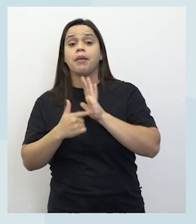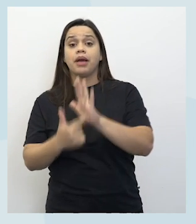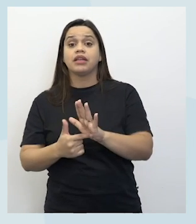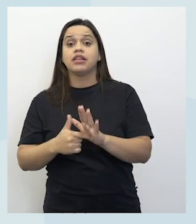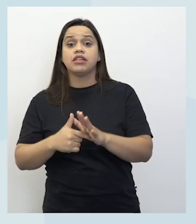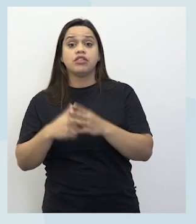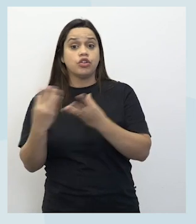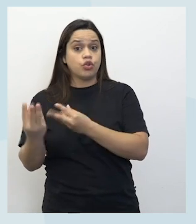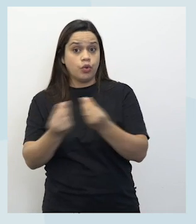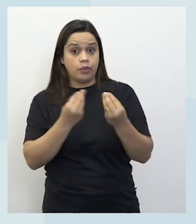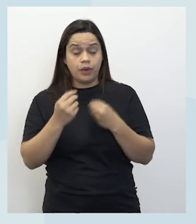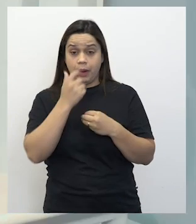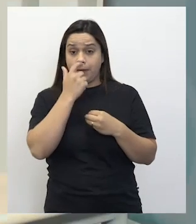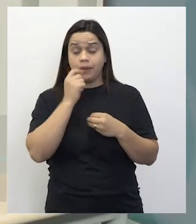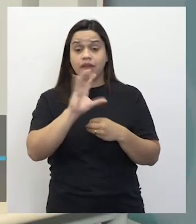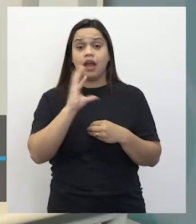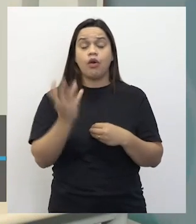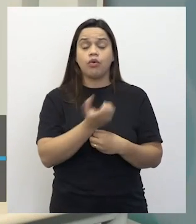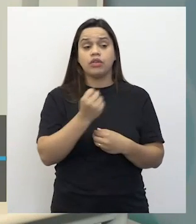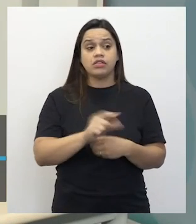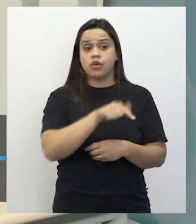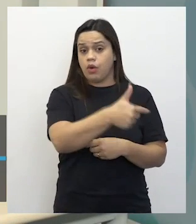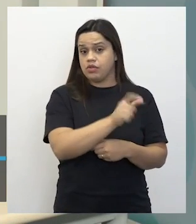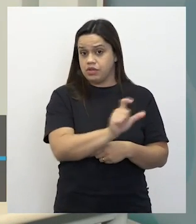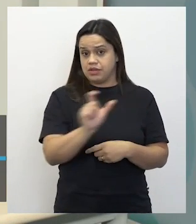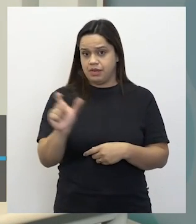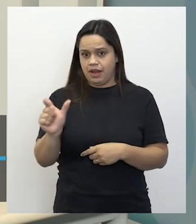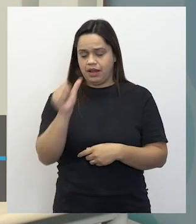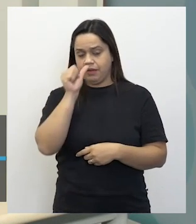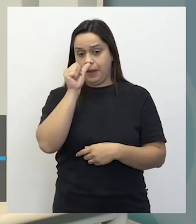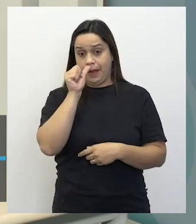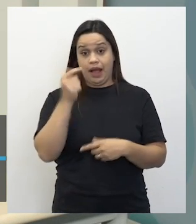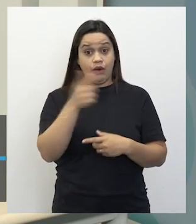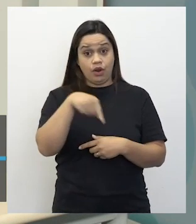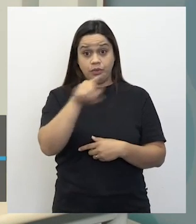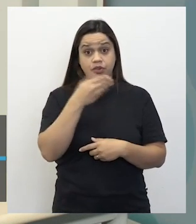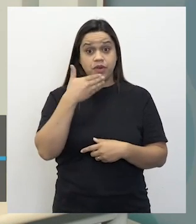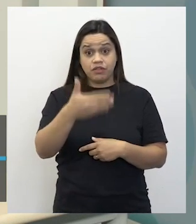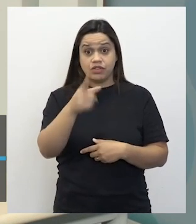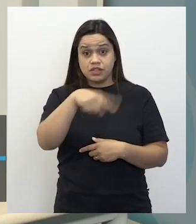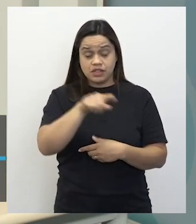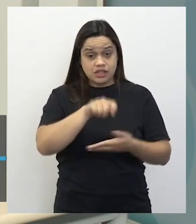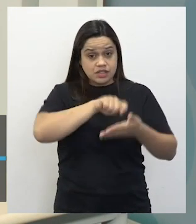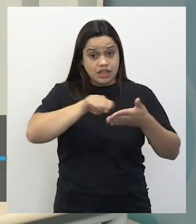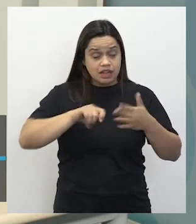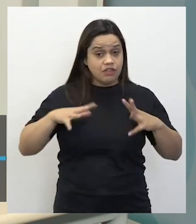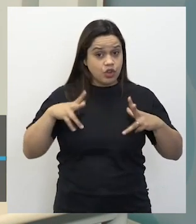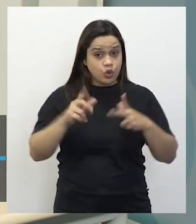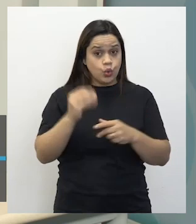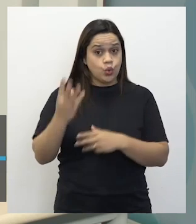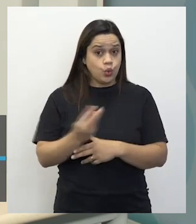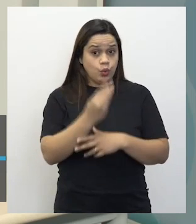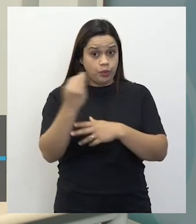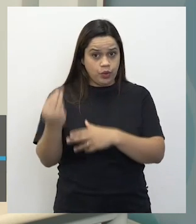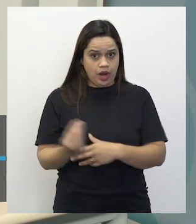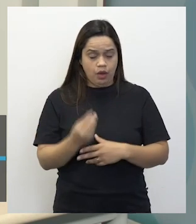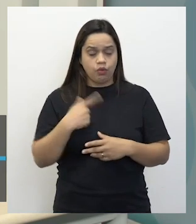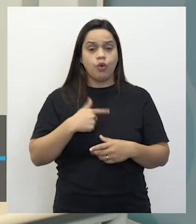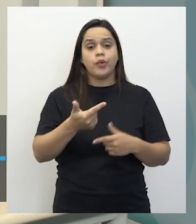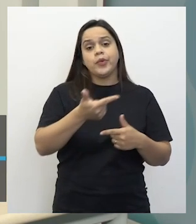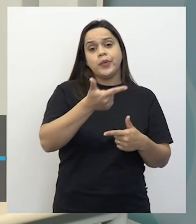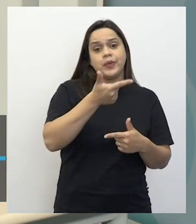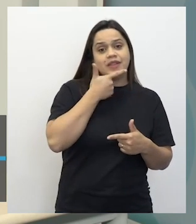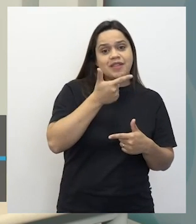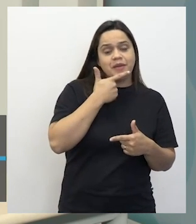demais? Pode abrir o chat. Reescrevam para mim agora tudo no plural aí. Uma simpática tartaruga verde. Como